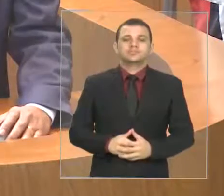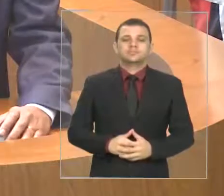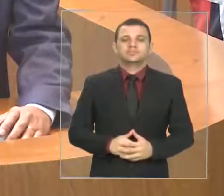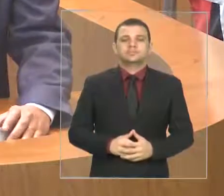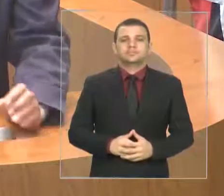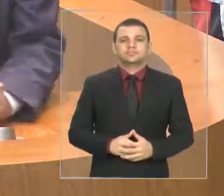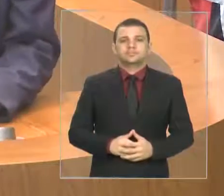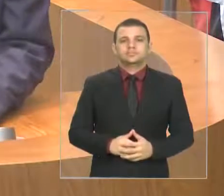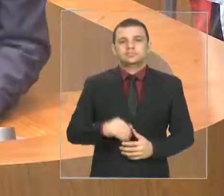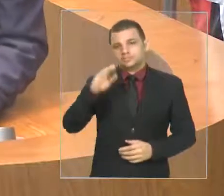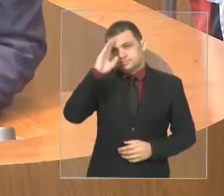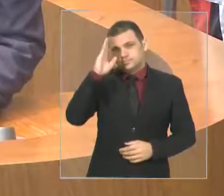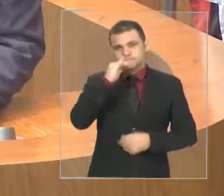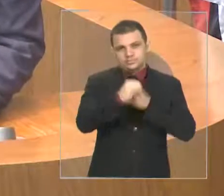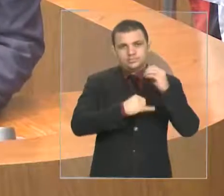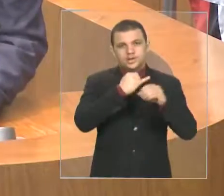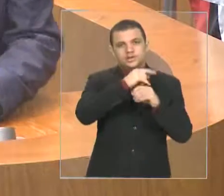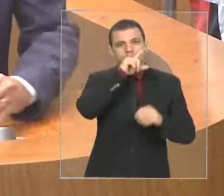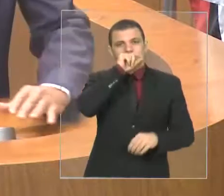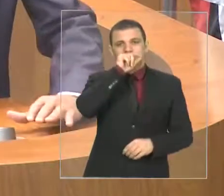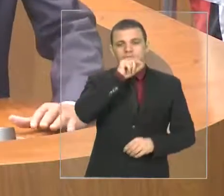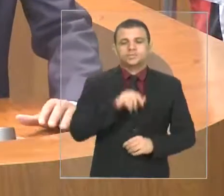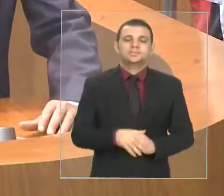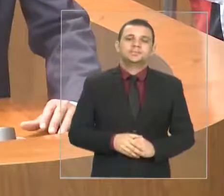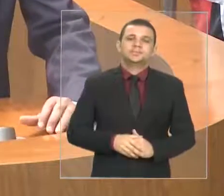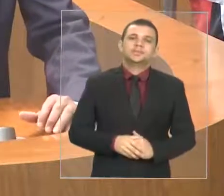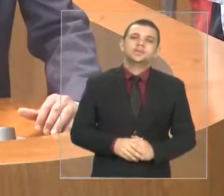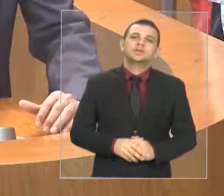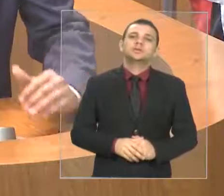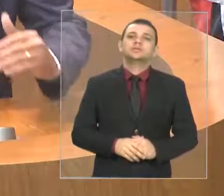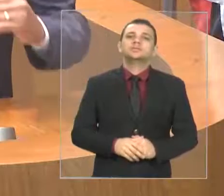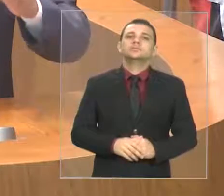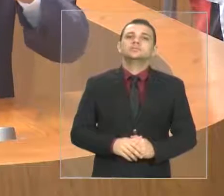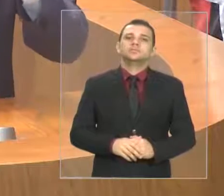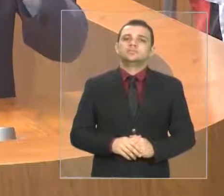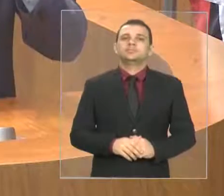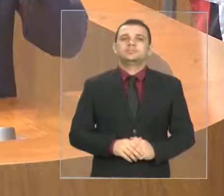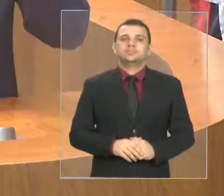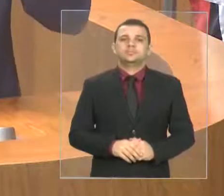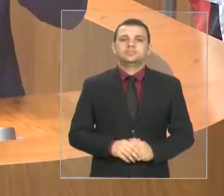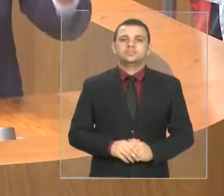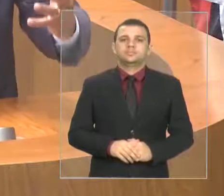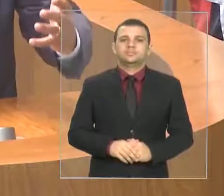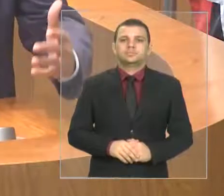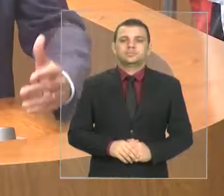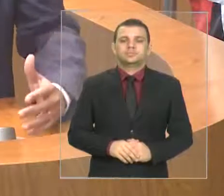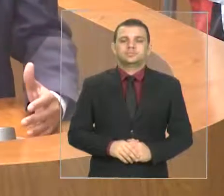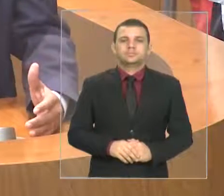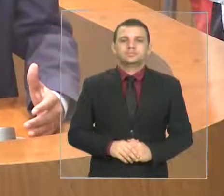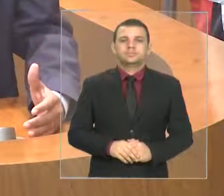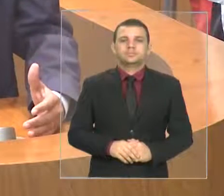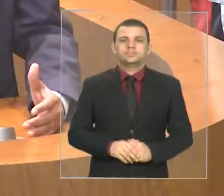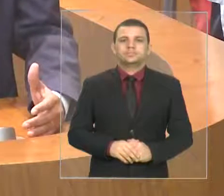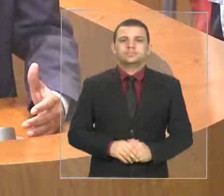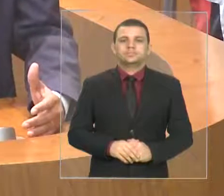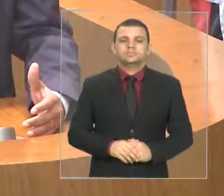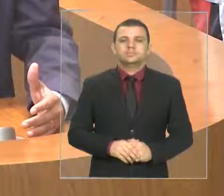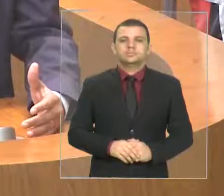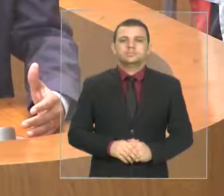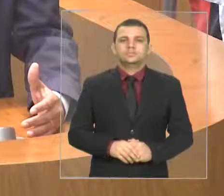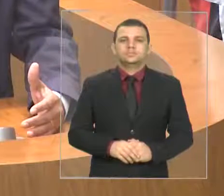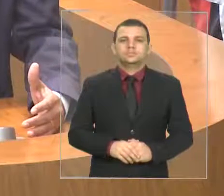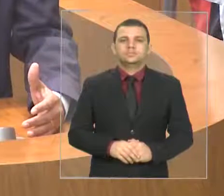no Twitter. Tudo começou já desde a partida de Temer,